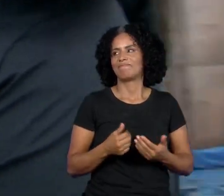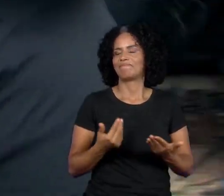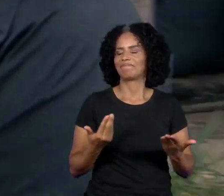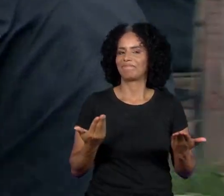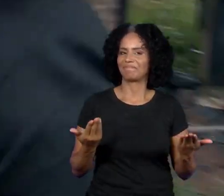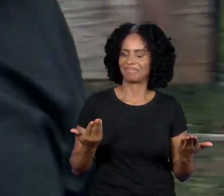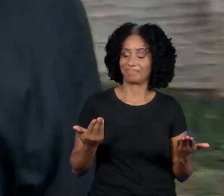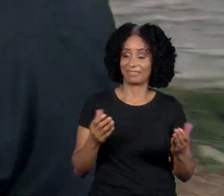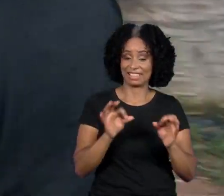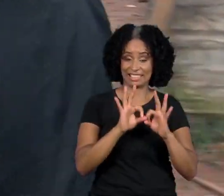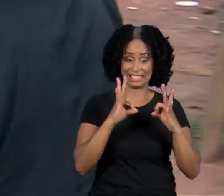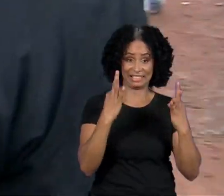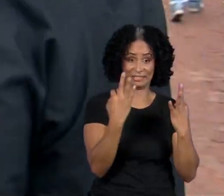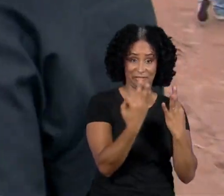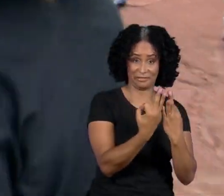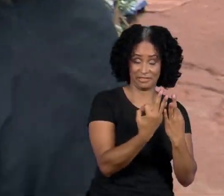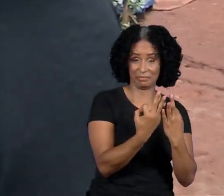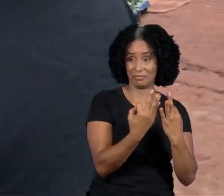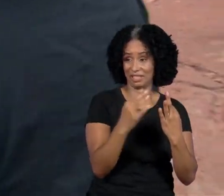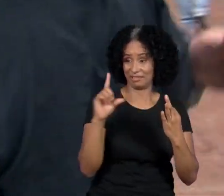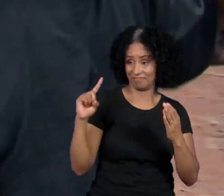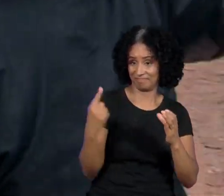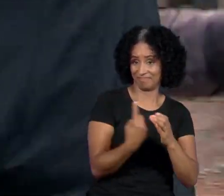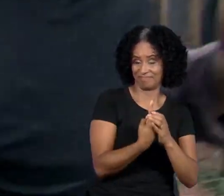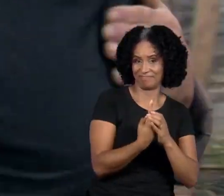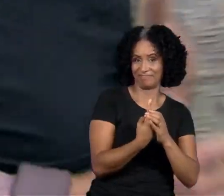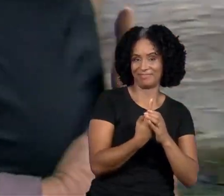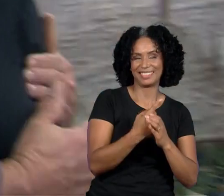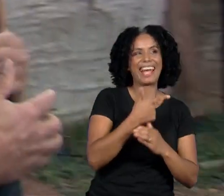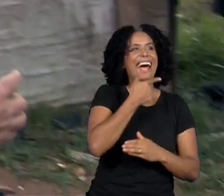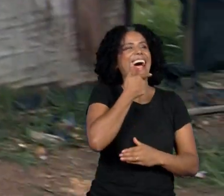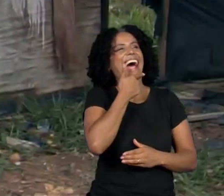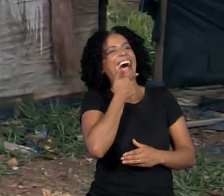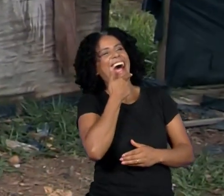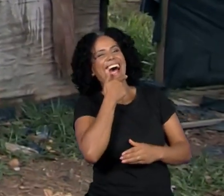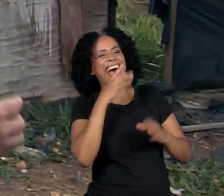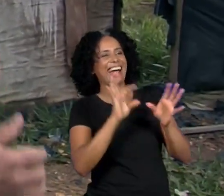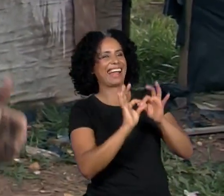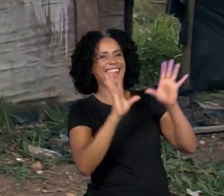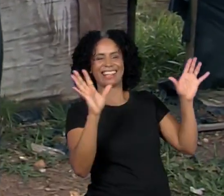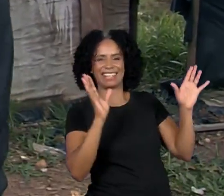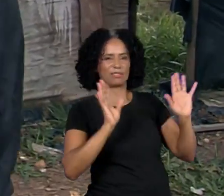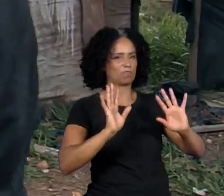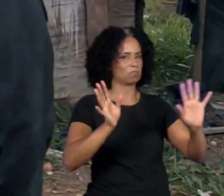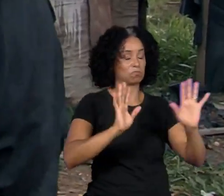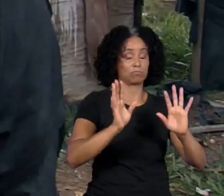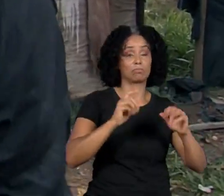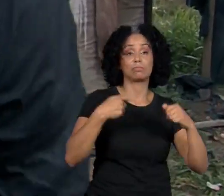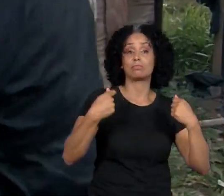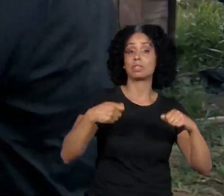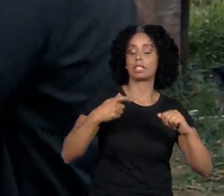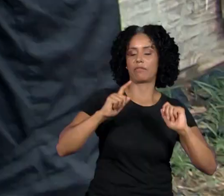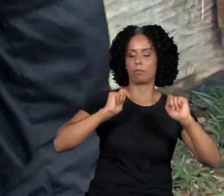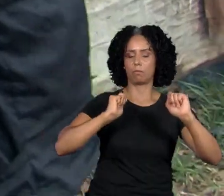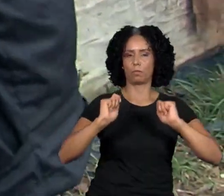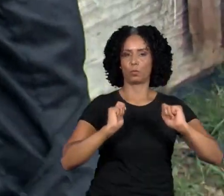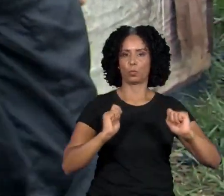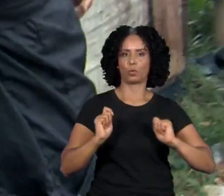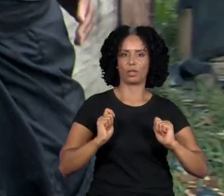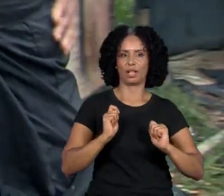Fazer parte da família, não podia sorrir, ser espontânea, ser eu mesma, sabe? Eu tinha que ir me podando de algumas